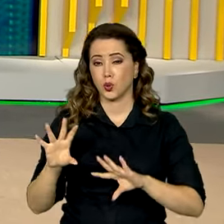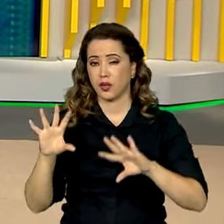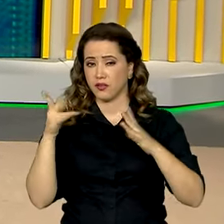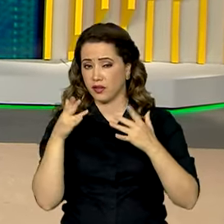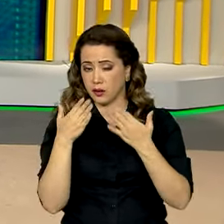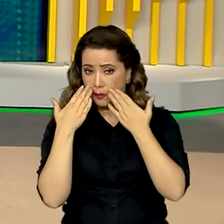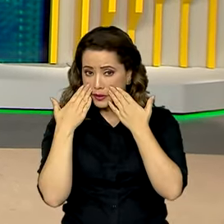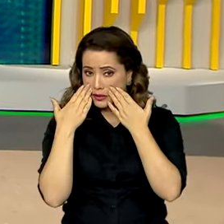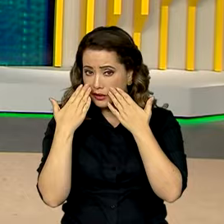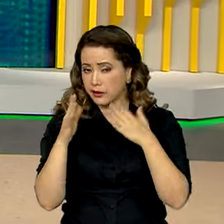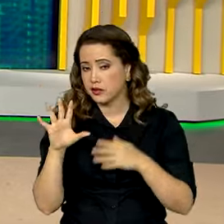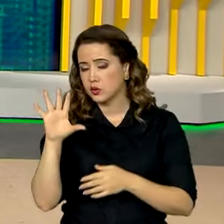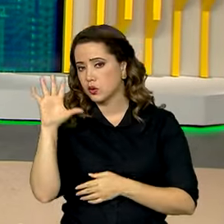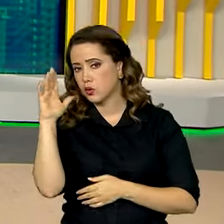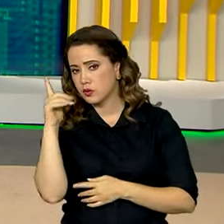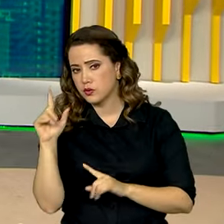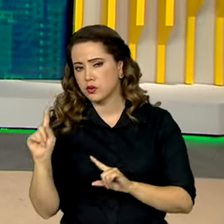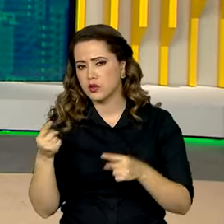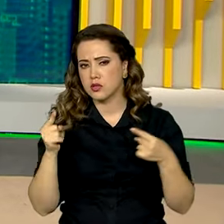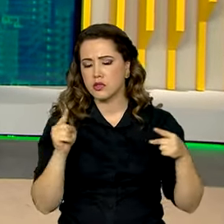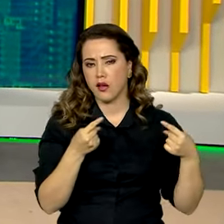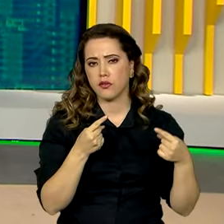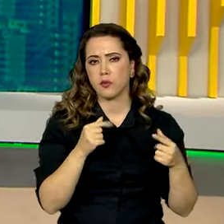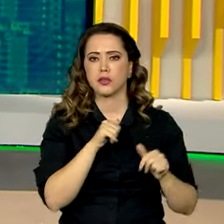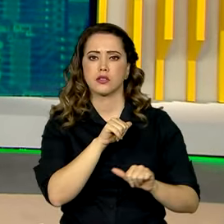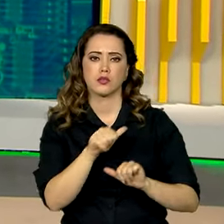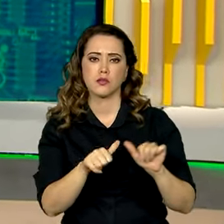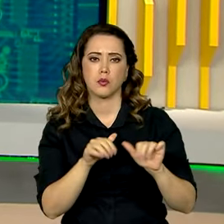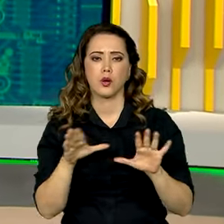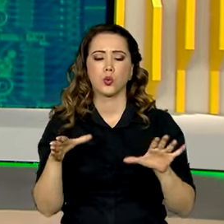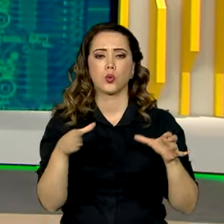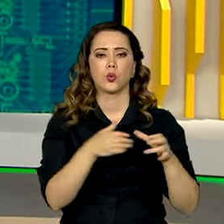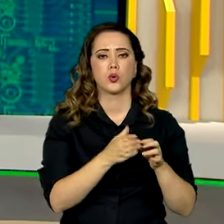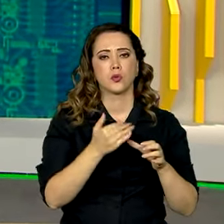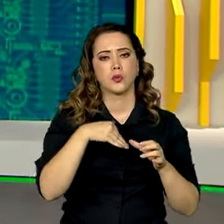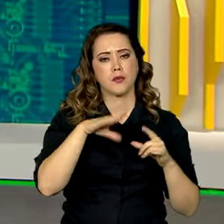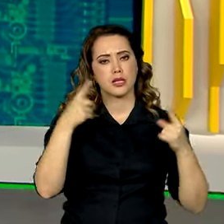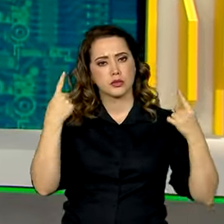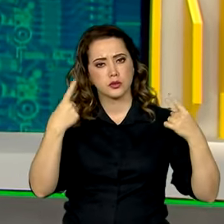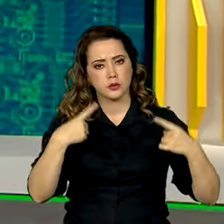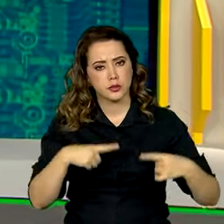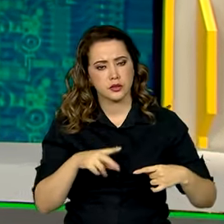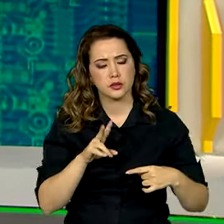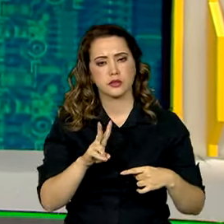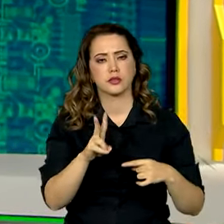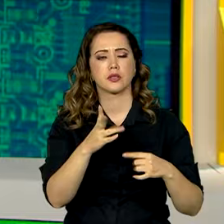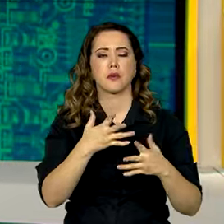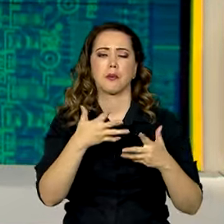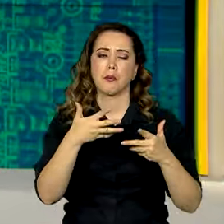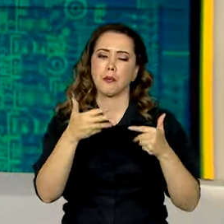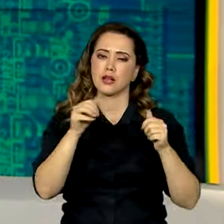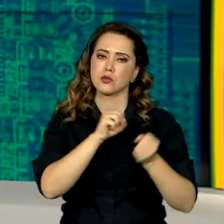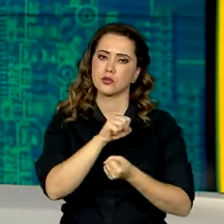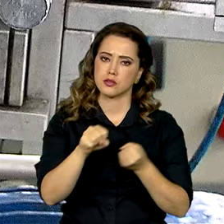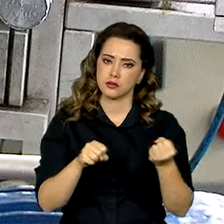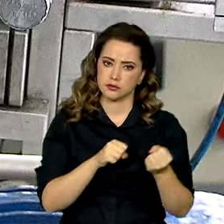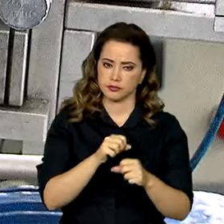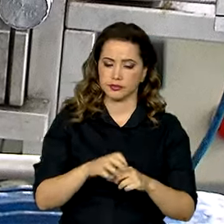foram apresentadas soluções e desafios para tornar o setor mais competitivo e cada vez mais